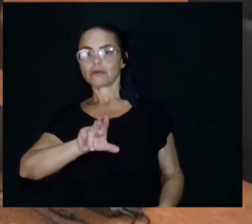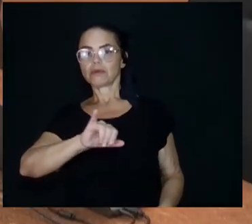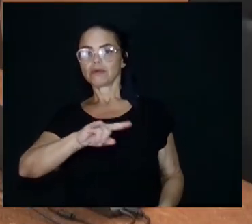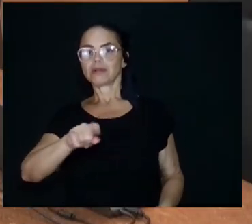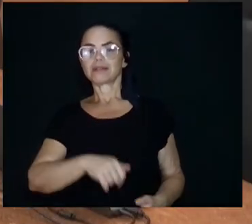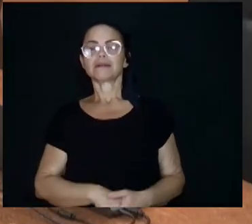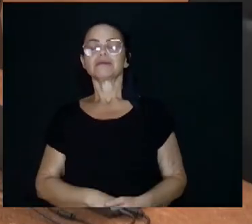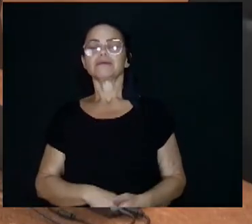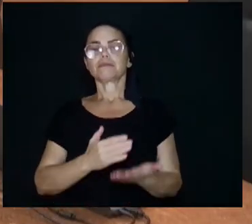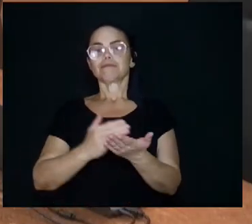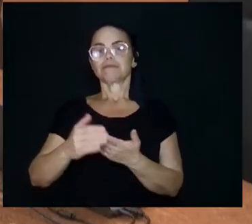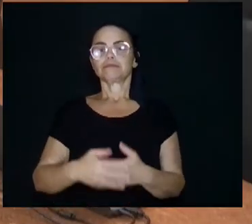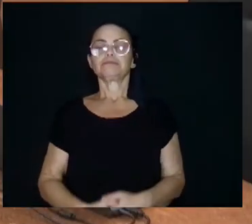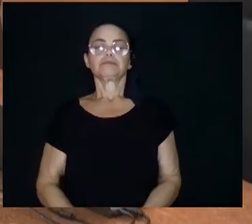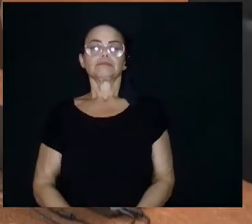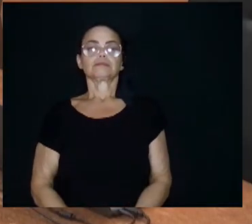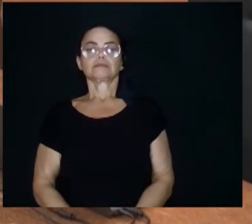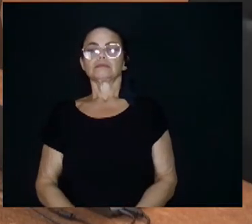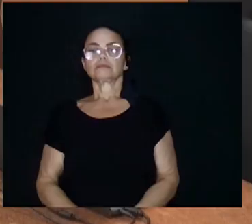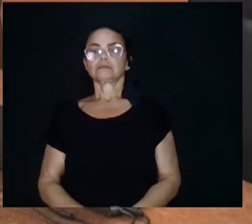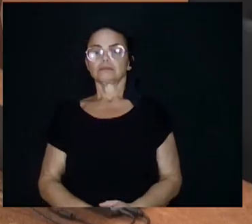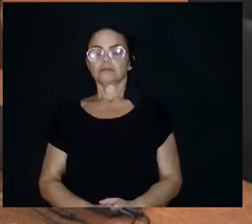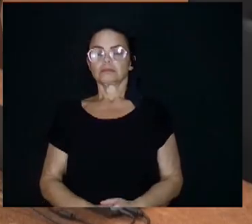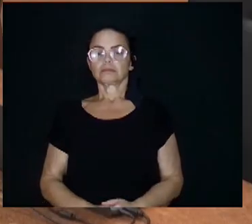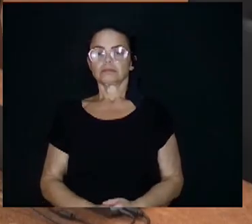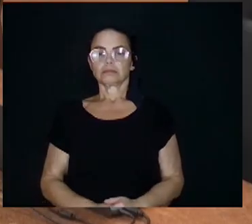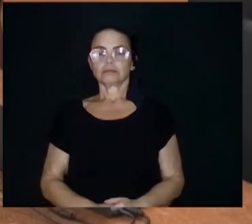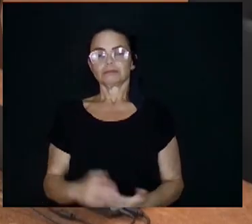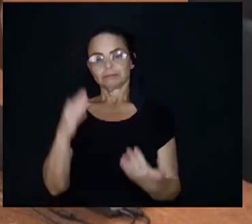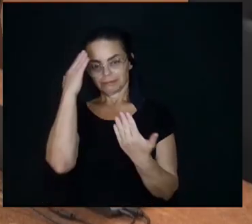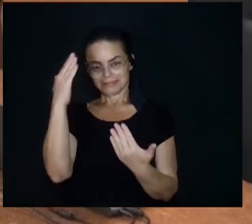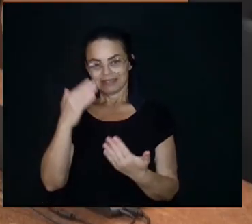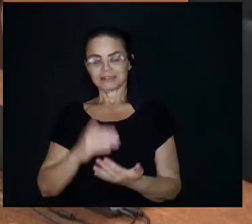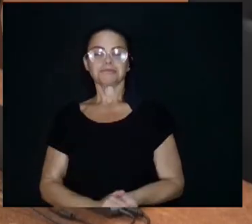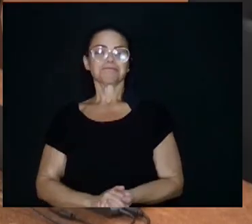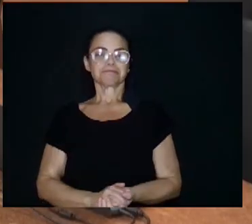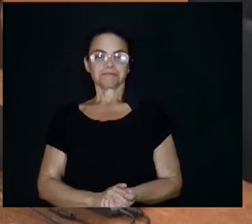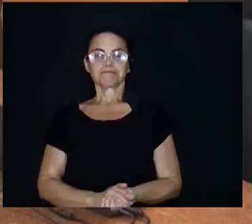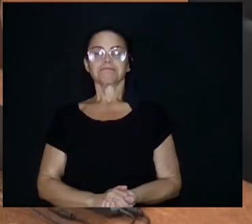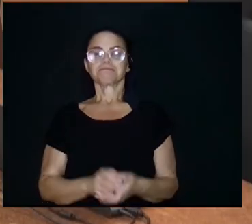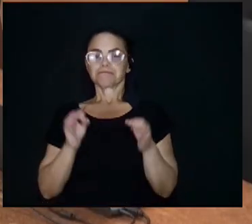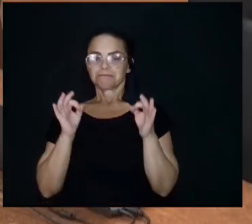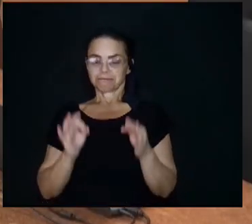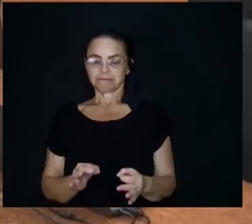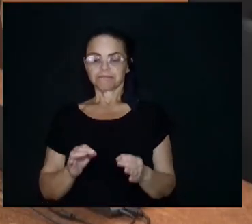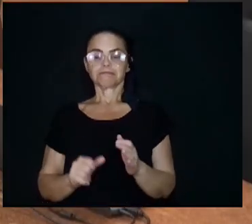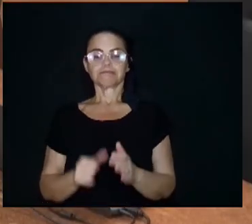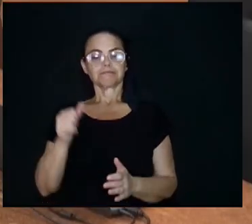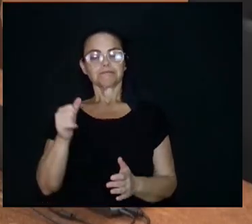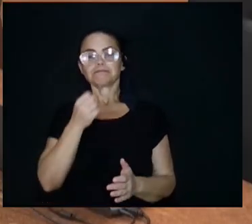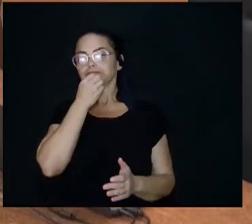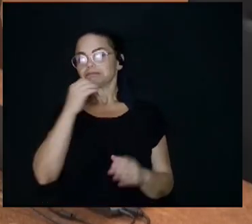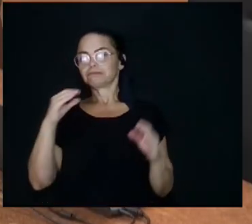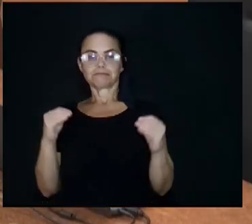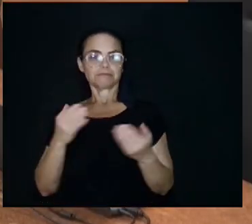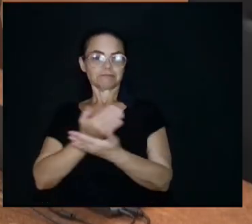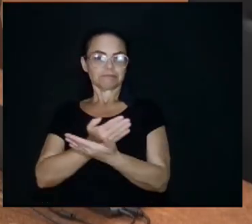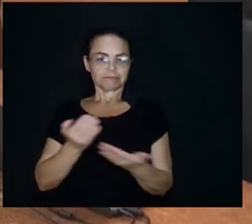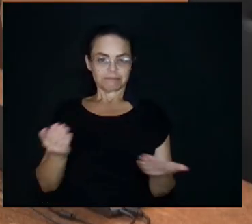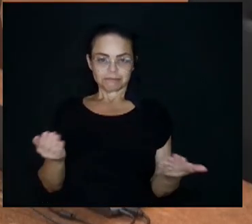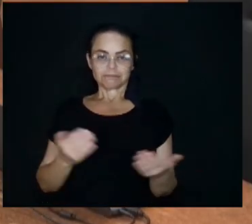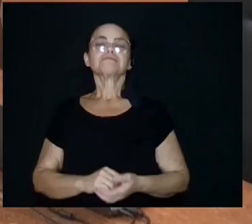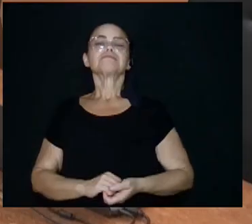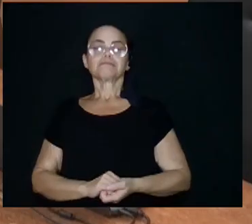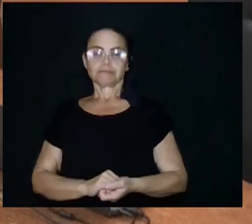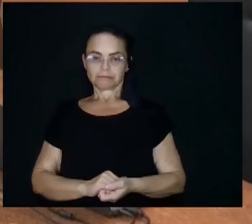Fernando? E obrigada, é com você. Tá certo. Primeiramente, boa noite a todos os